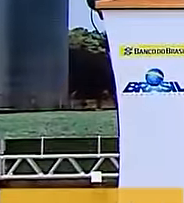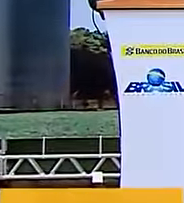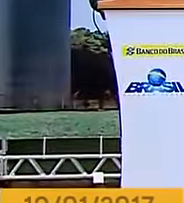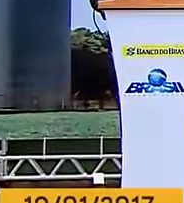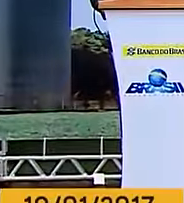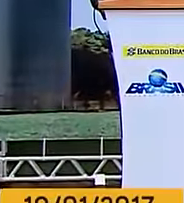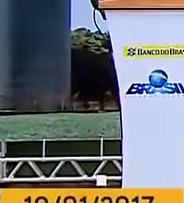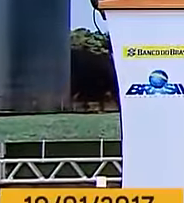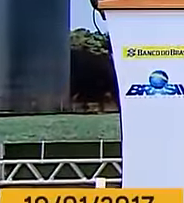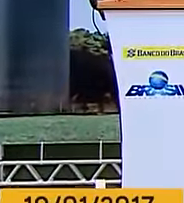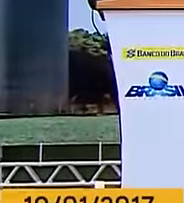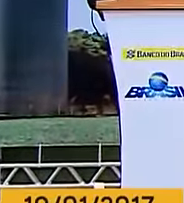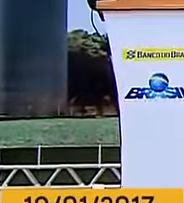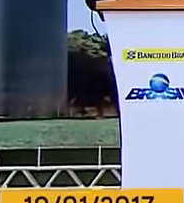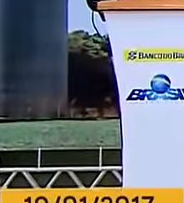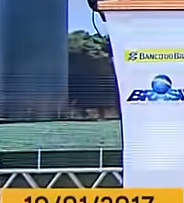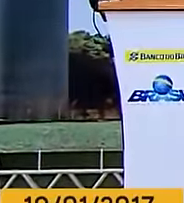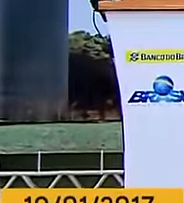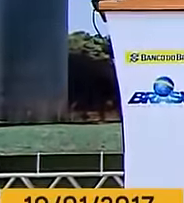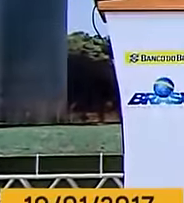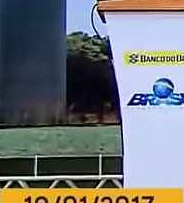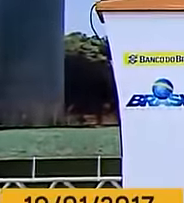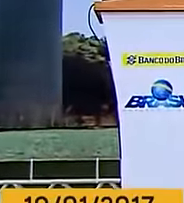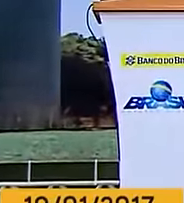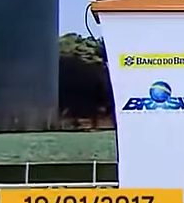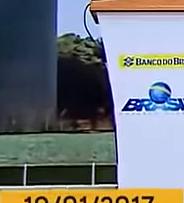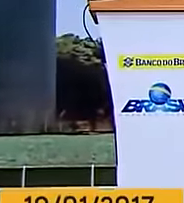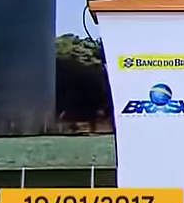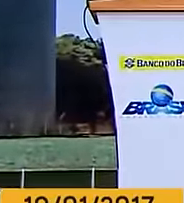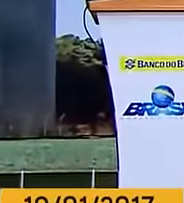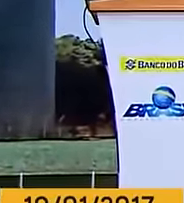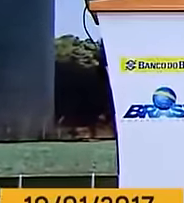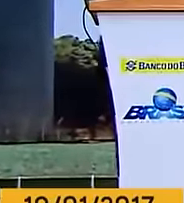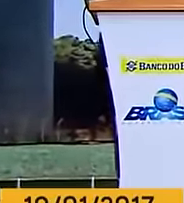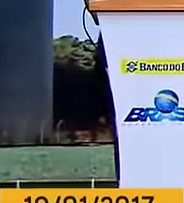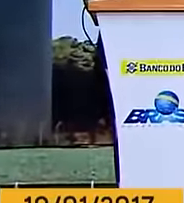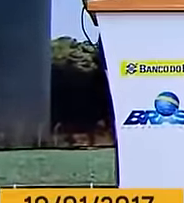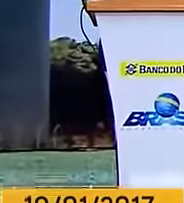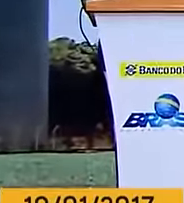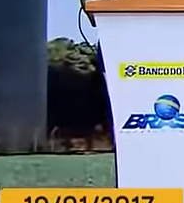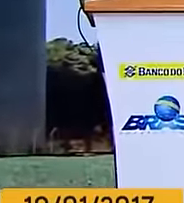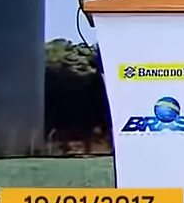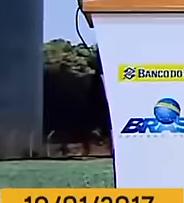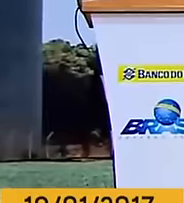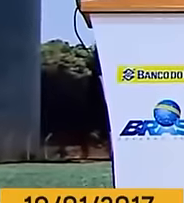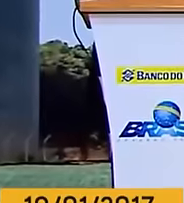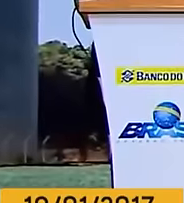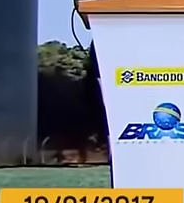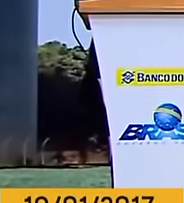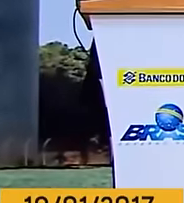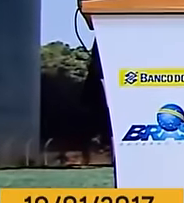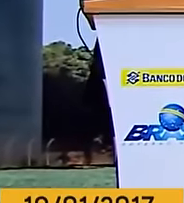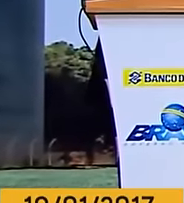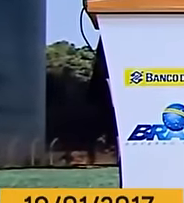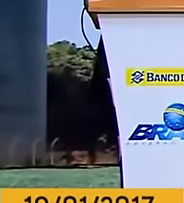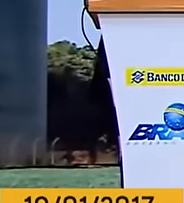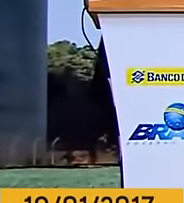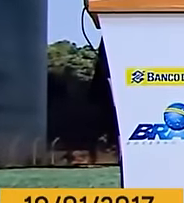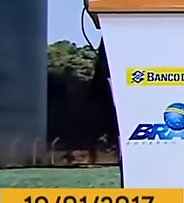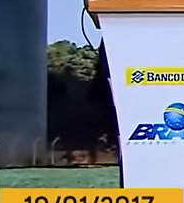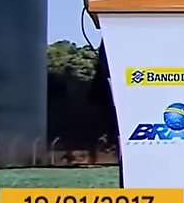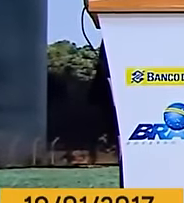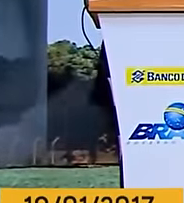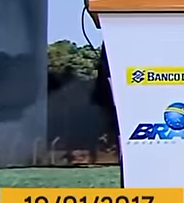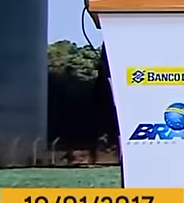tomar a liberdade de não nomear todos, porque aqui há muitas, muitíssimas autoridades constituídas, não